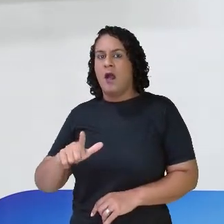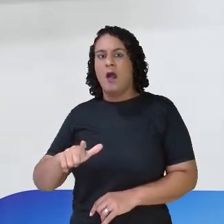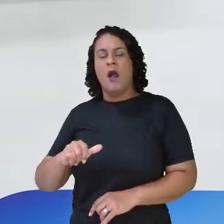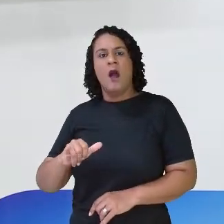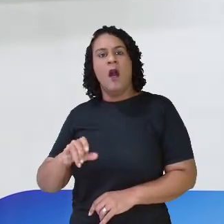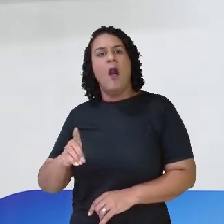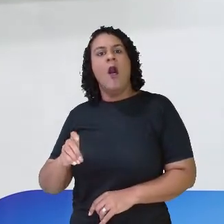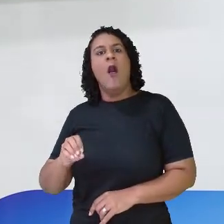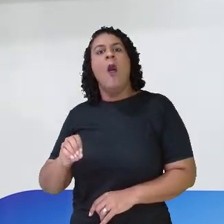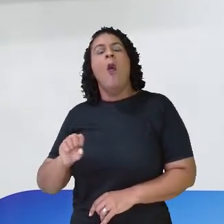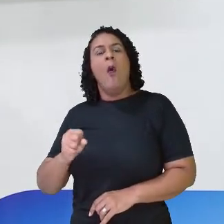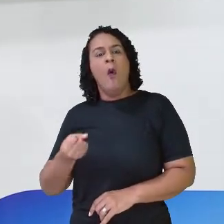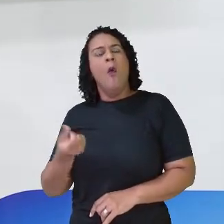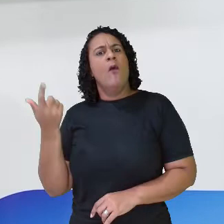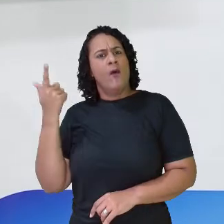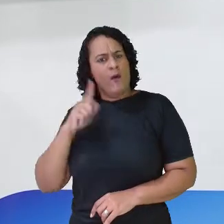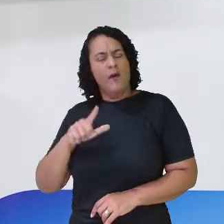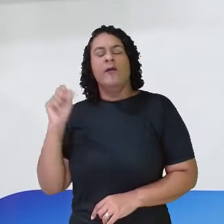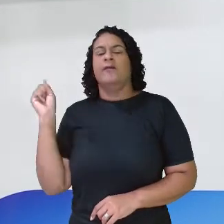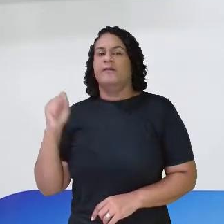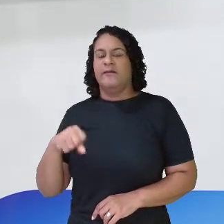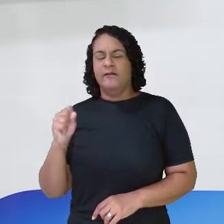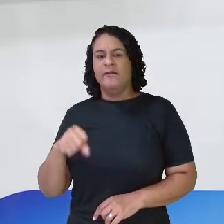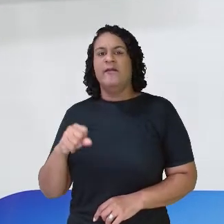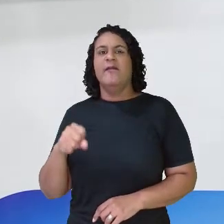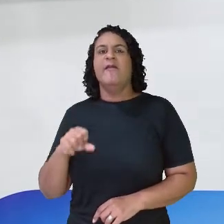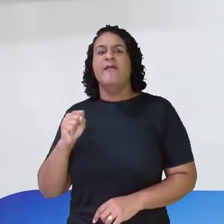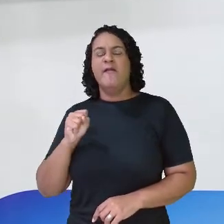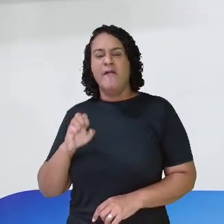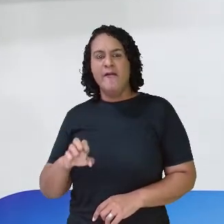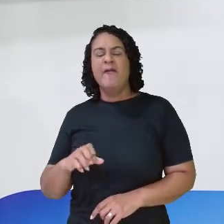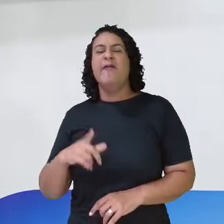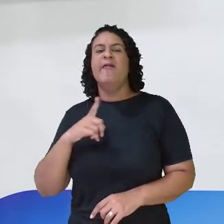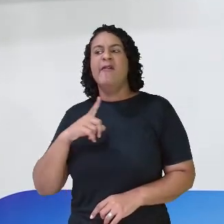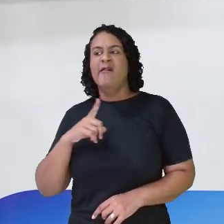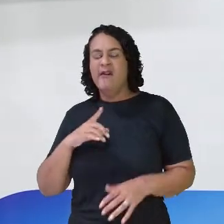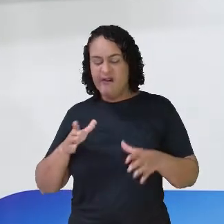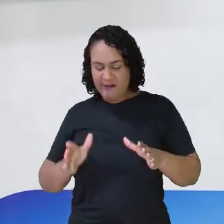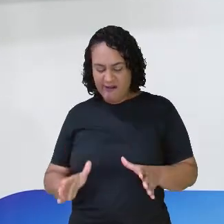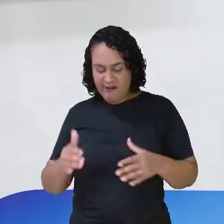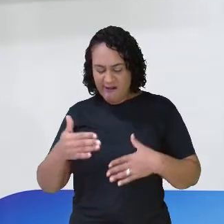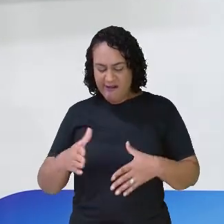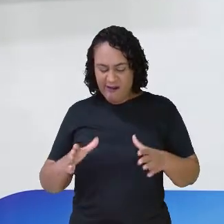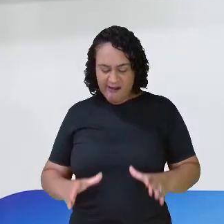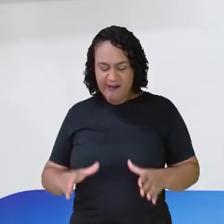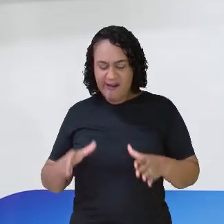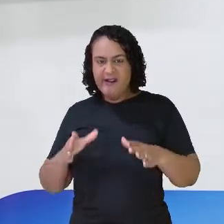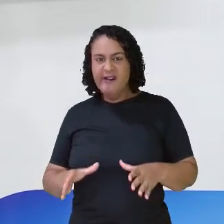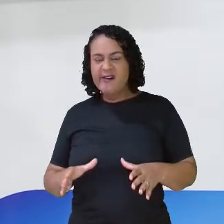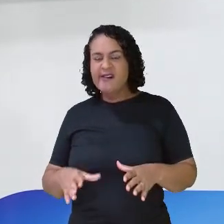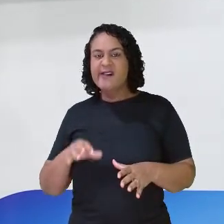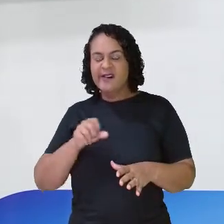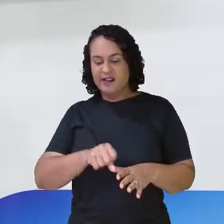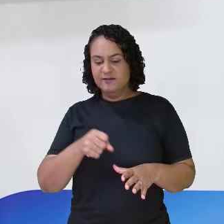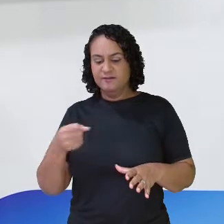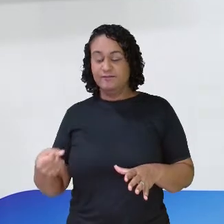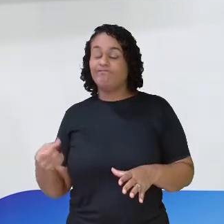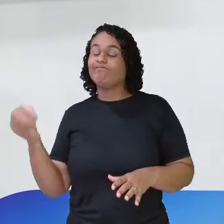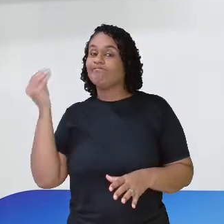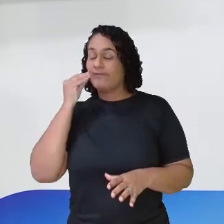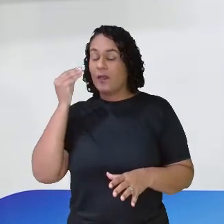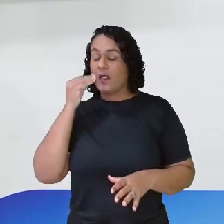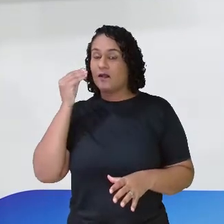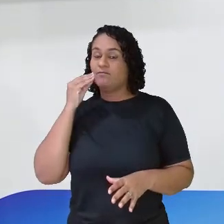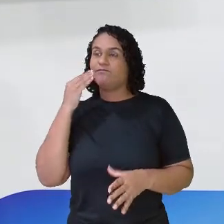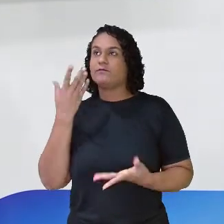Conseguiria. Por exemplo, se eu tivesse um cubo e ele tivesse uma abertura, eu tentei até